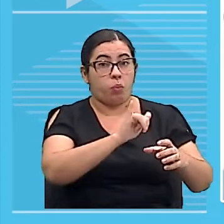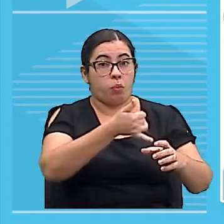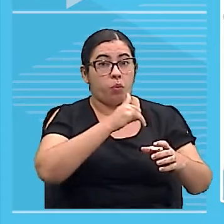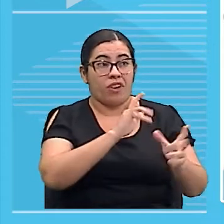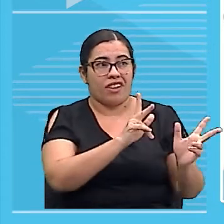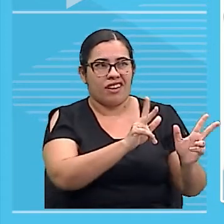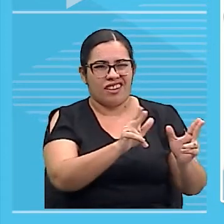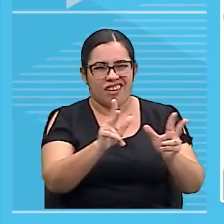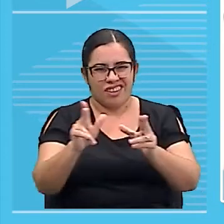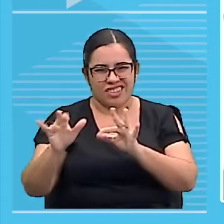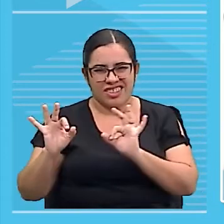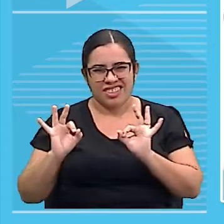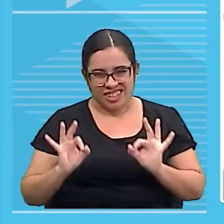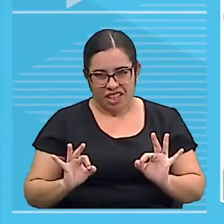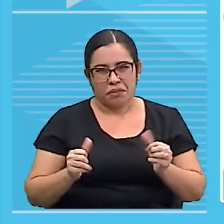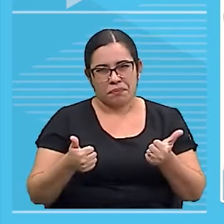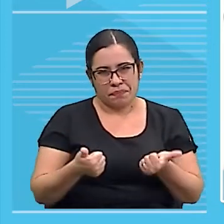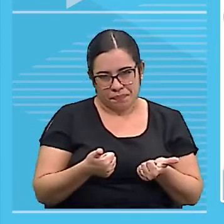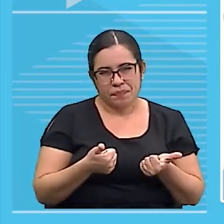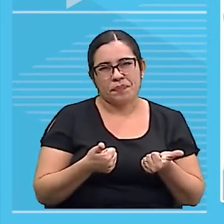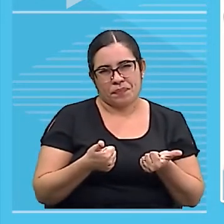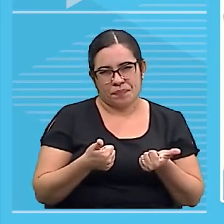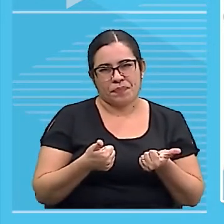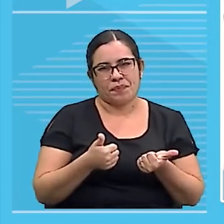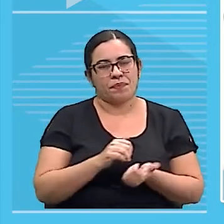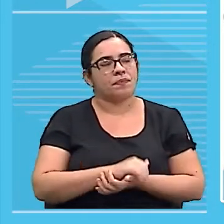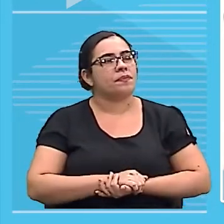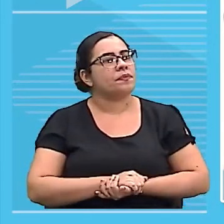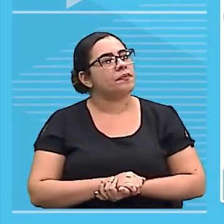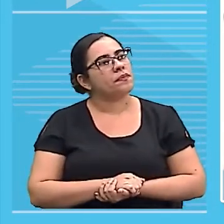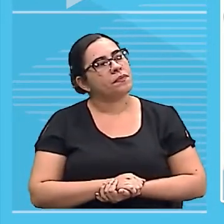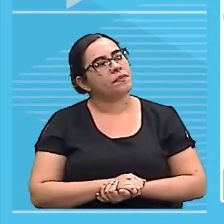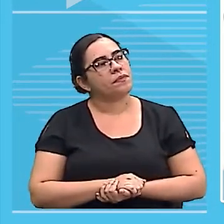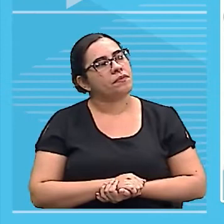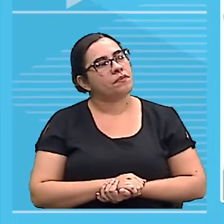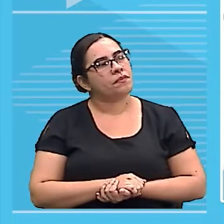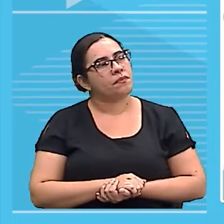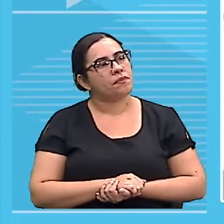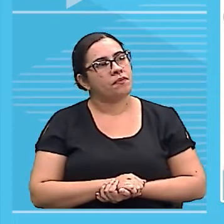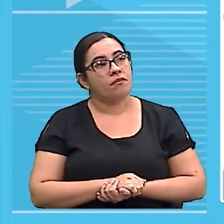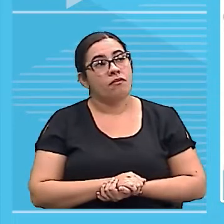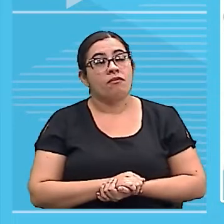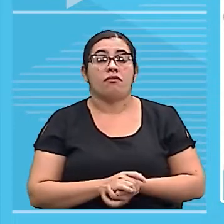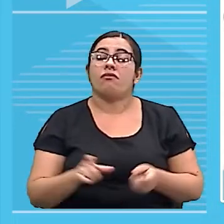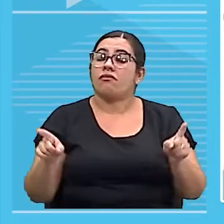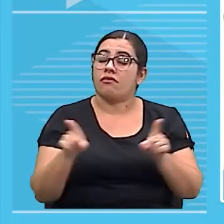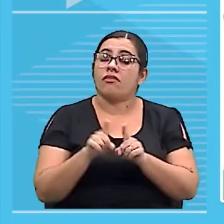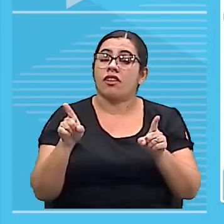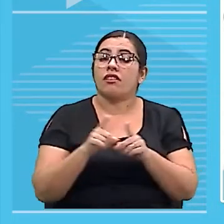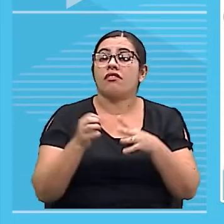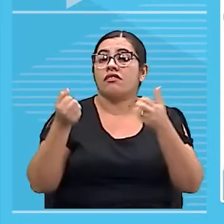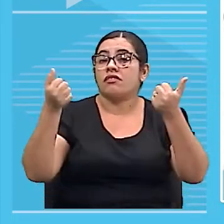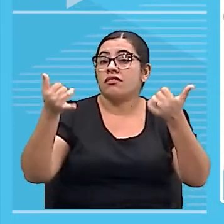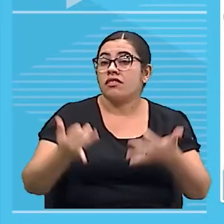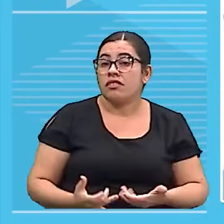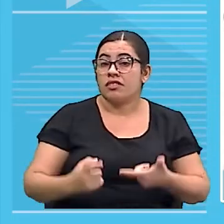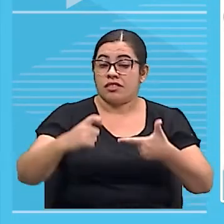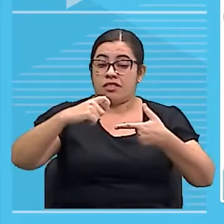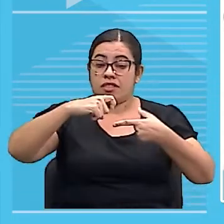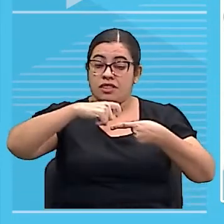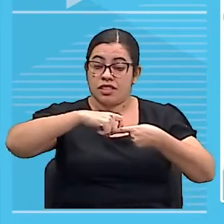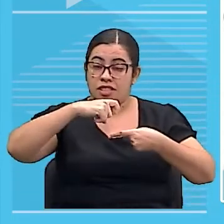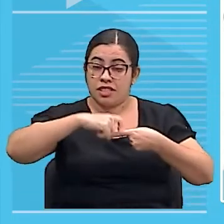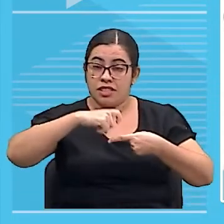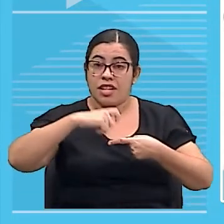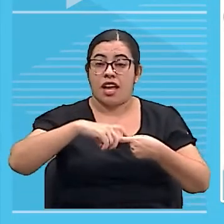beleza e quando eu quero falar de resistência